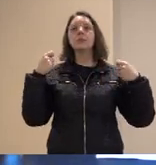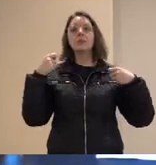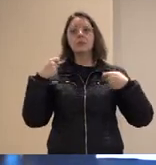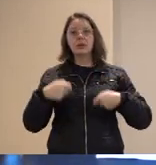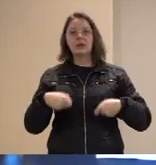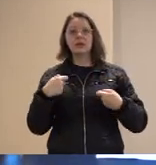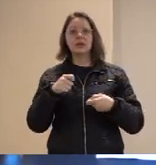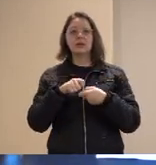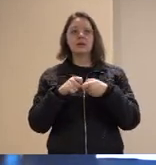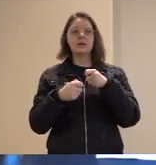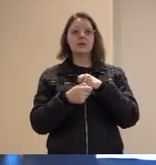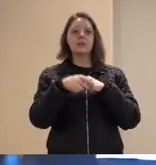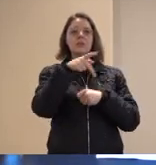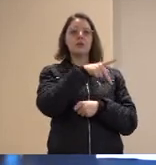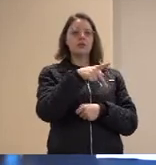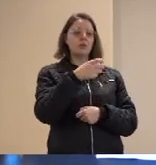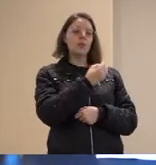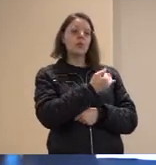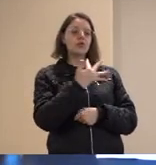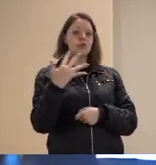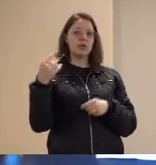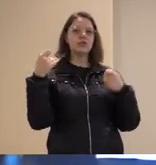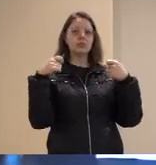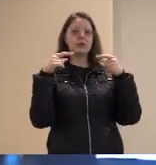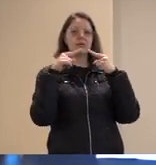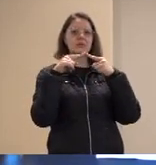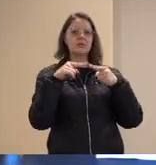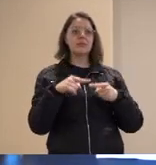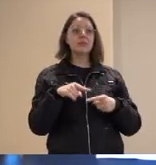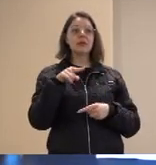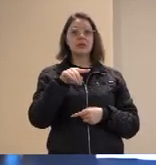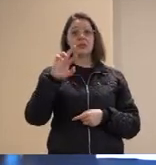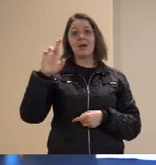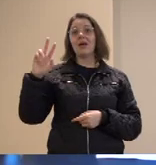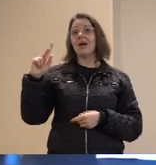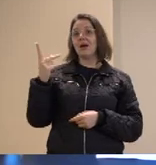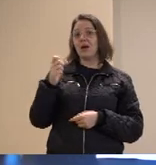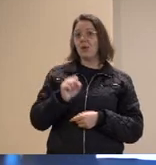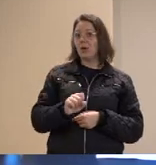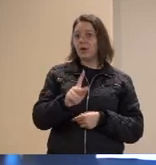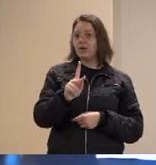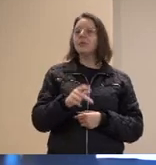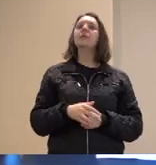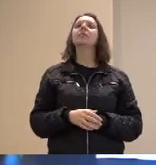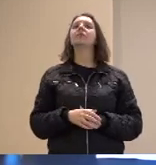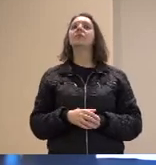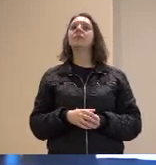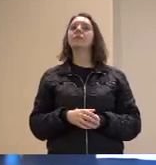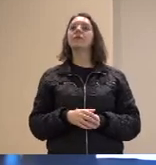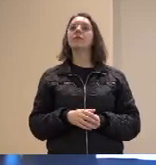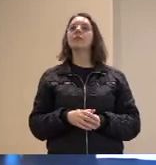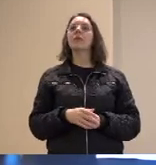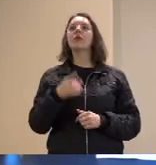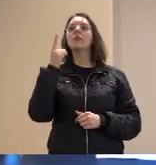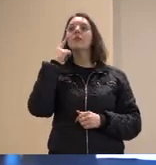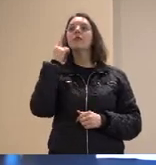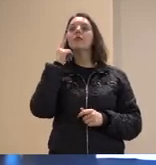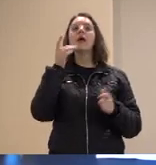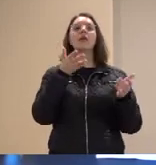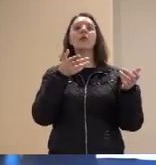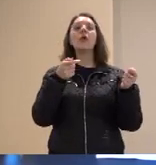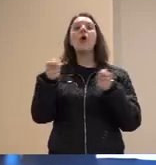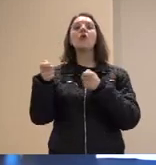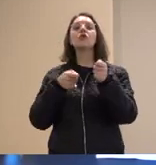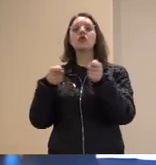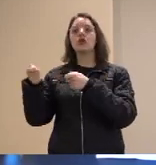adequado o número de educadores, enfim. Isso é o recursos humanos. Vamos pensar na gestão do serviço. Um